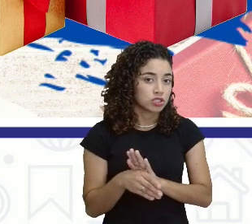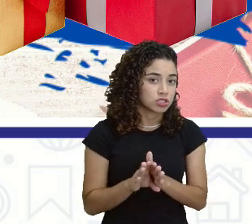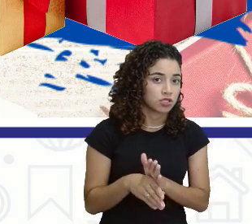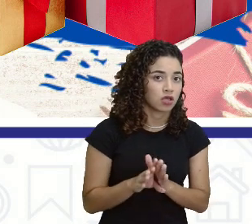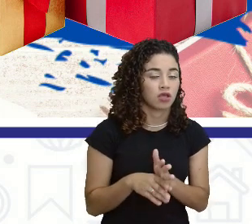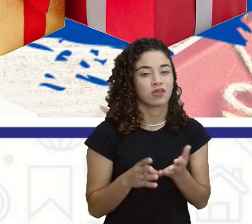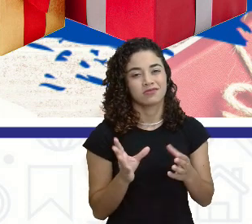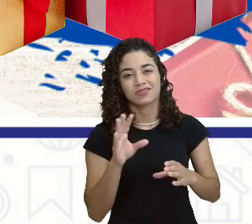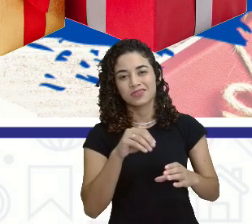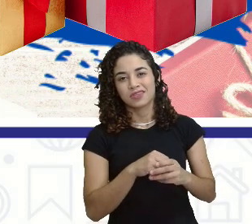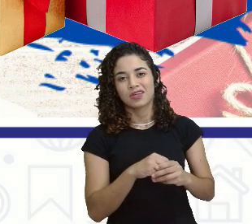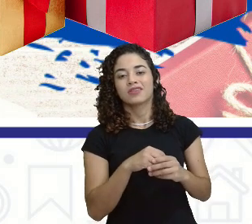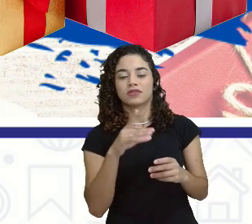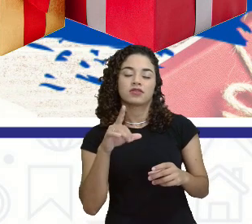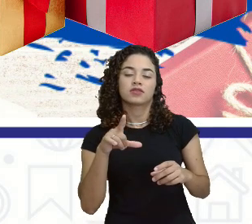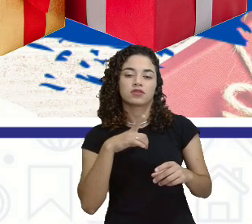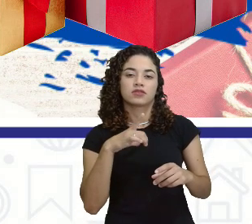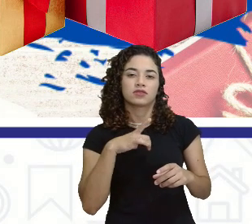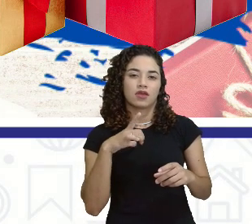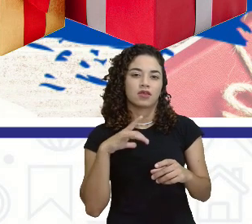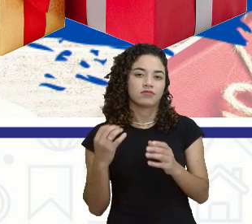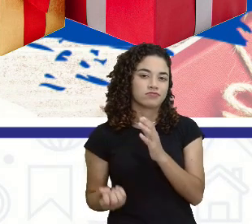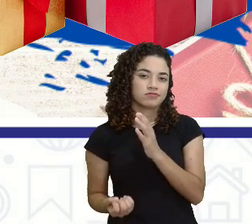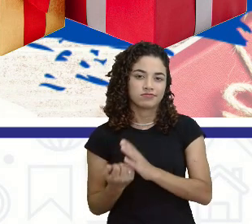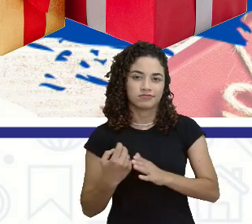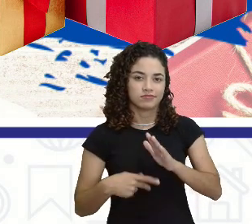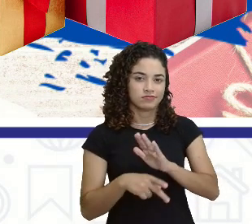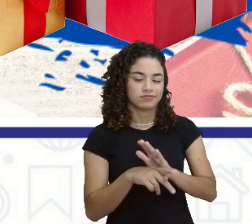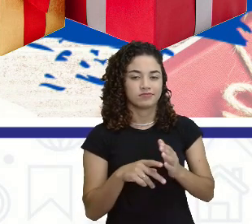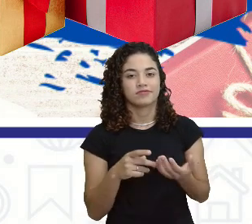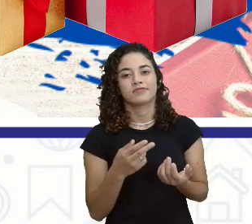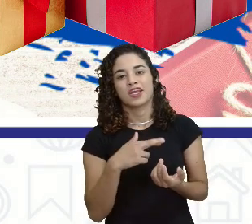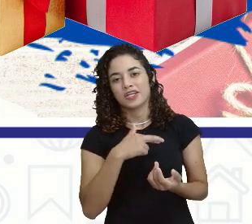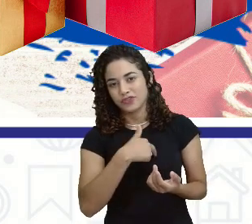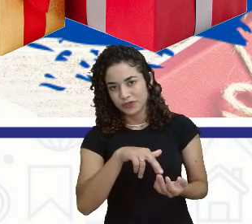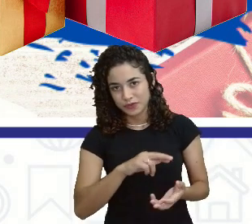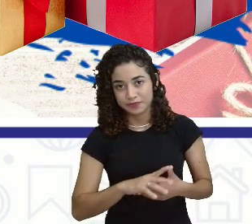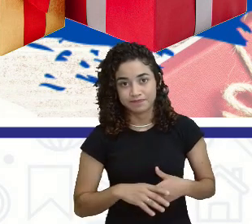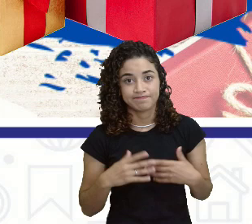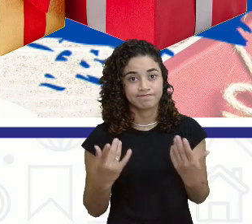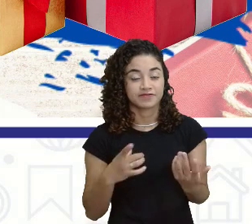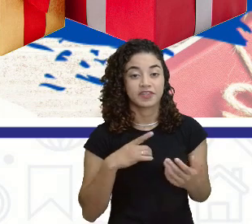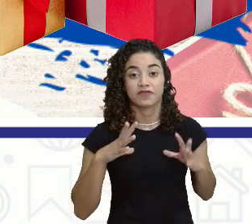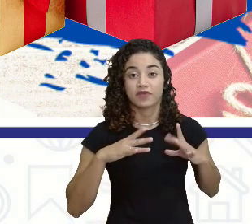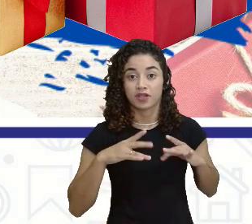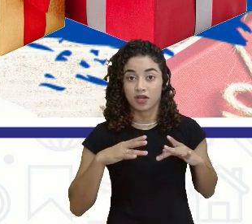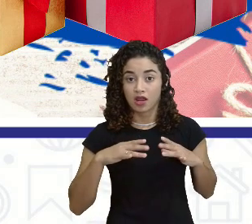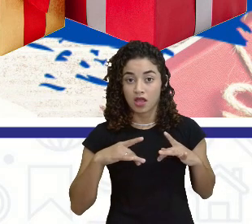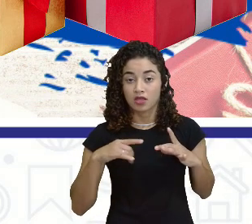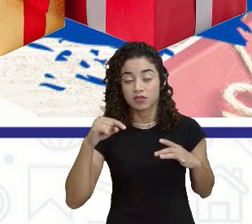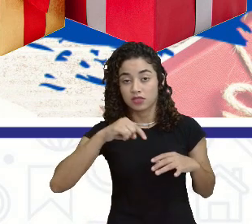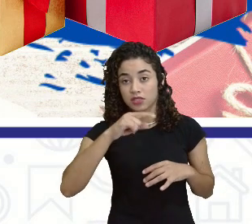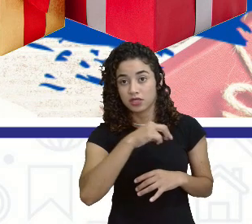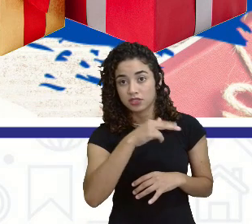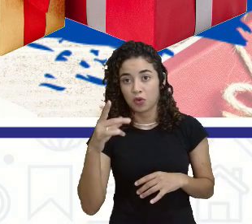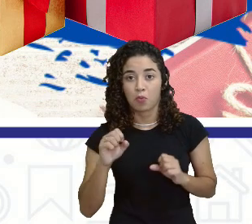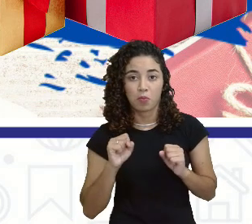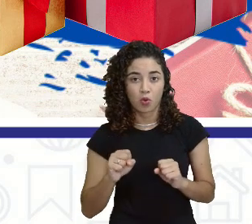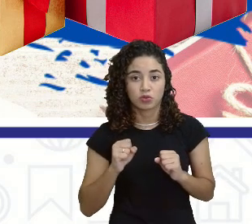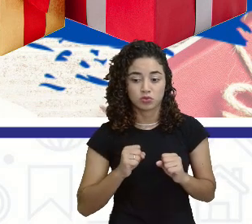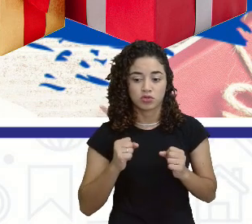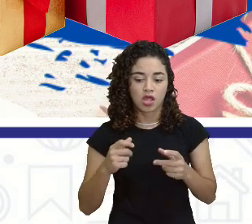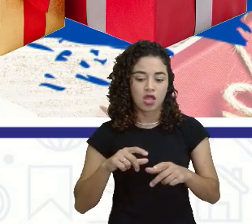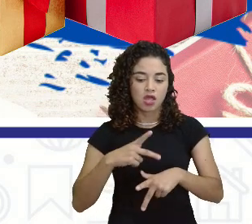Então é costume a gente ver, ó, no feriado moderno do Natal, certo? Incluir aí a troca de presentes